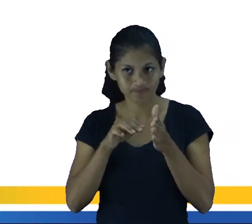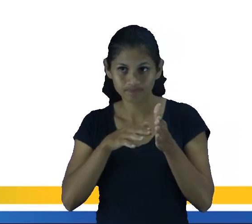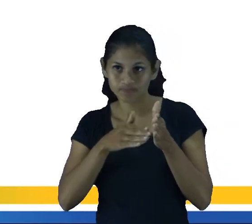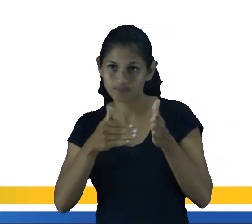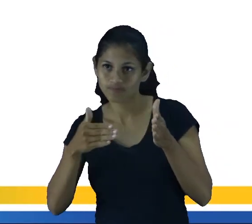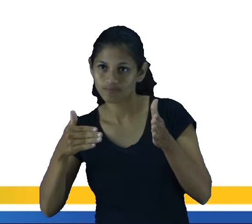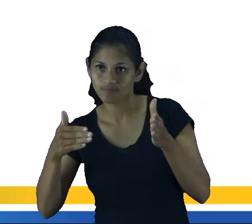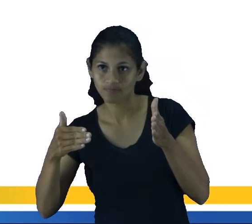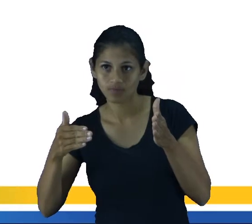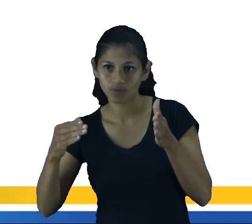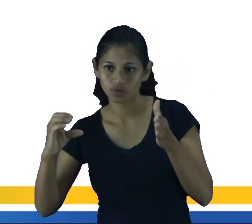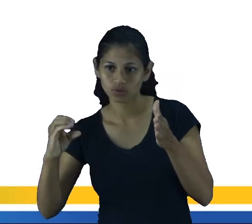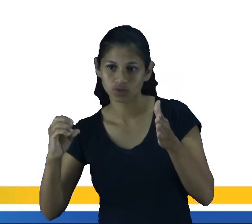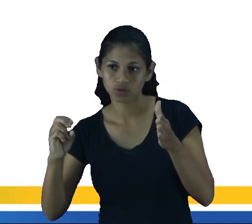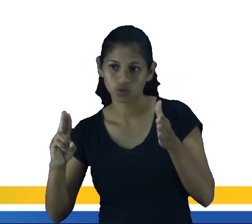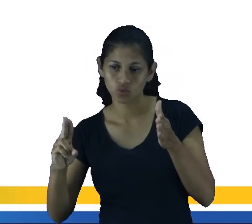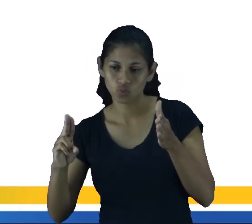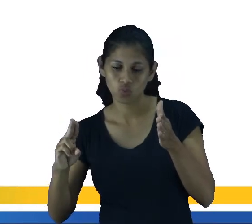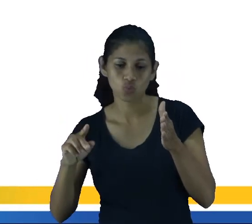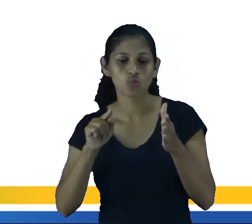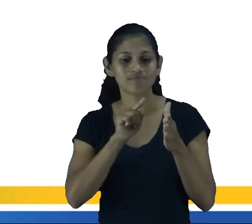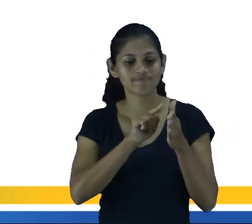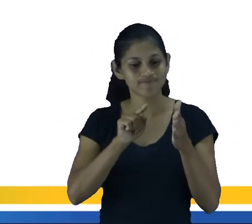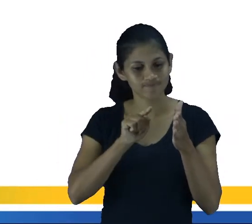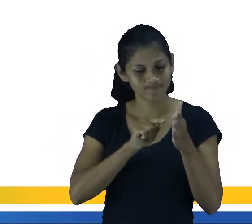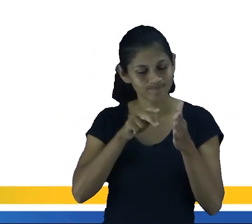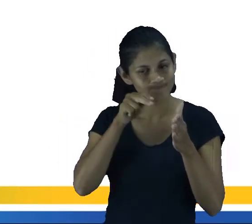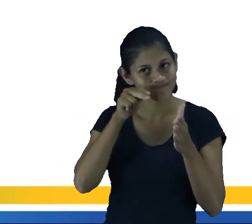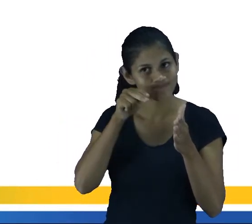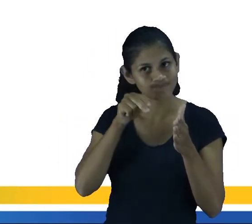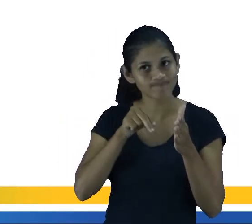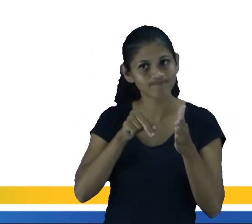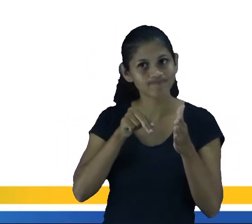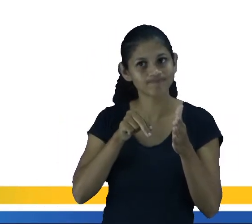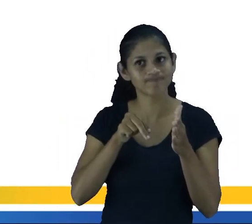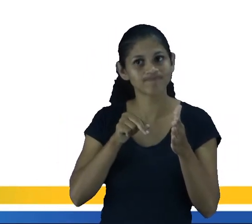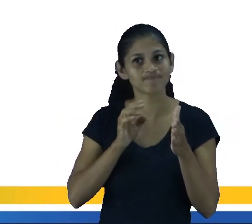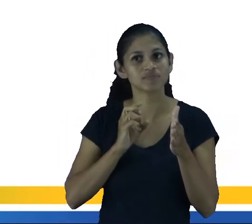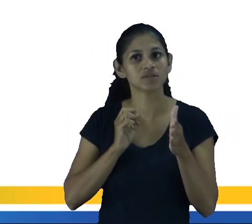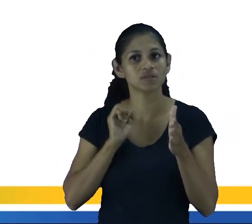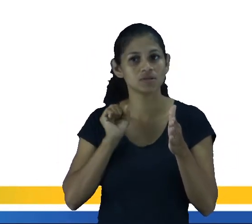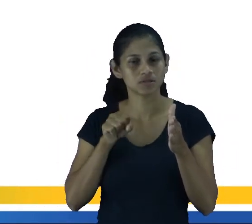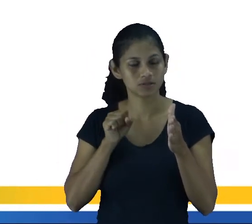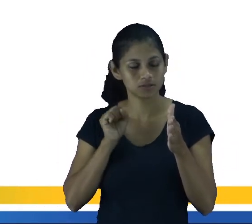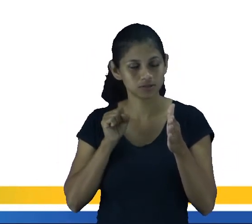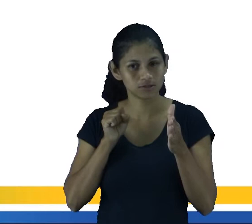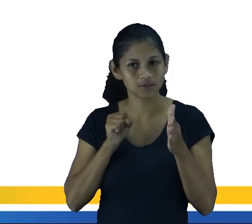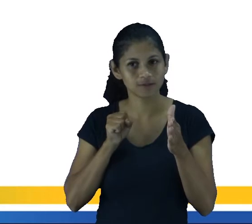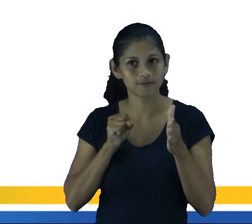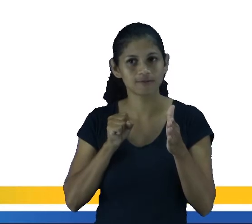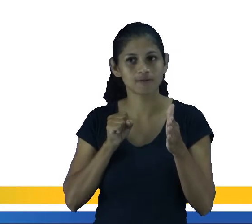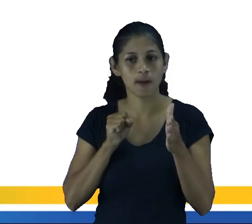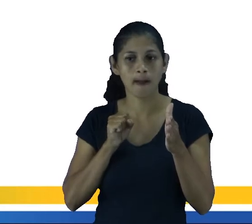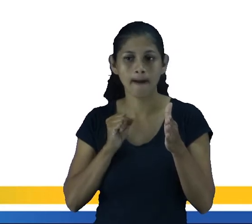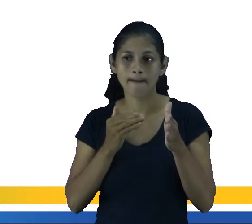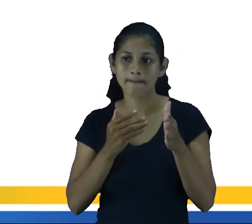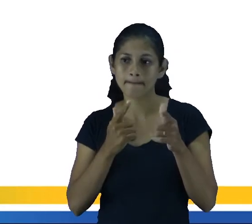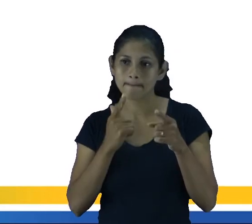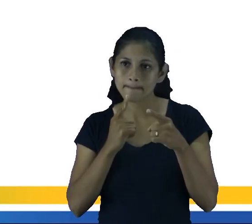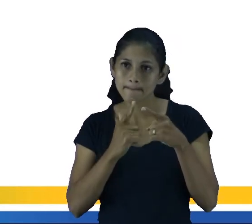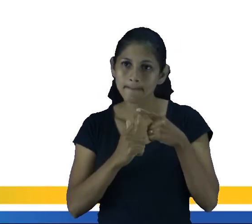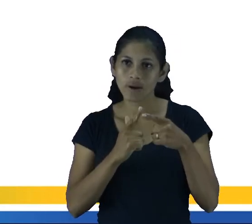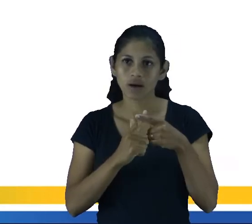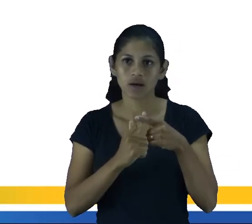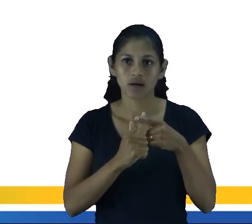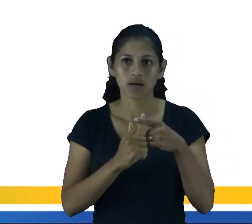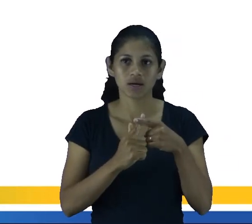mais reativo que o cobre. Então, por conta disso, ele vai conseguir o quê? Ele vai conseguir remover, ele vai conseguir deslocar